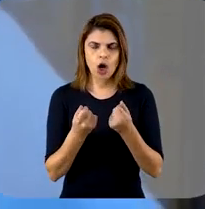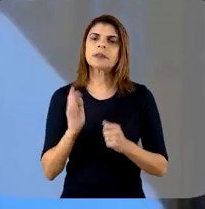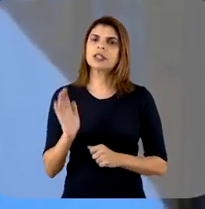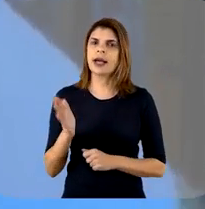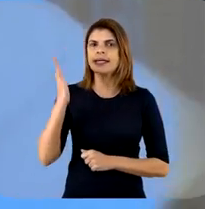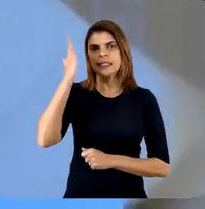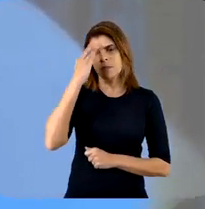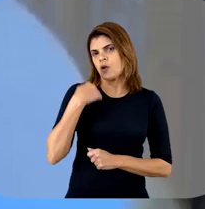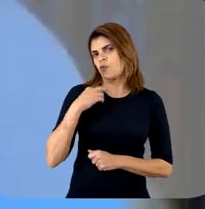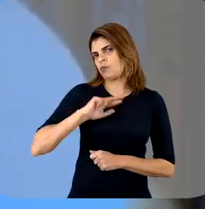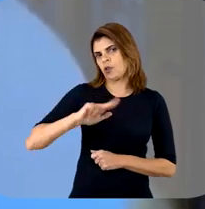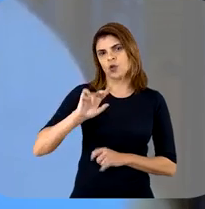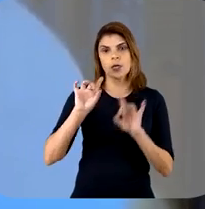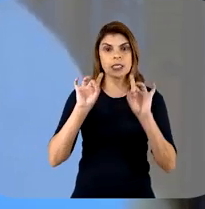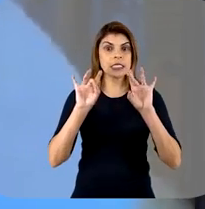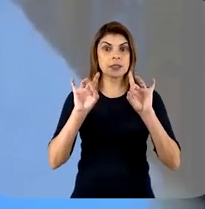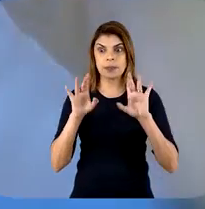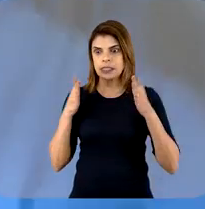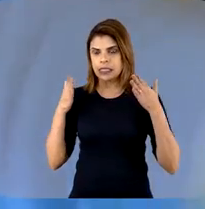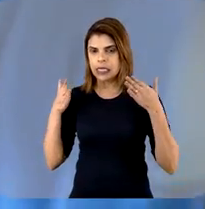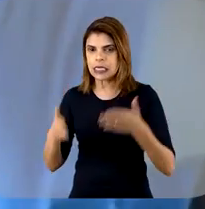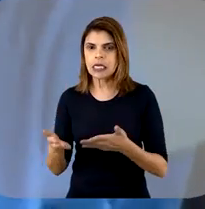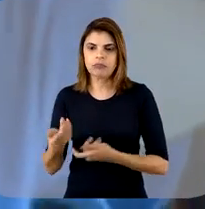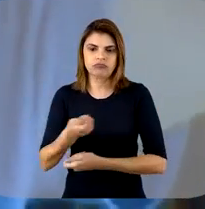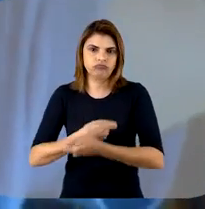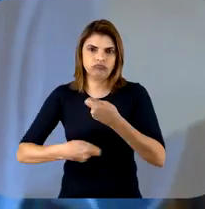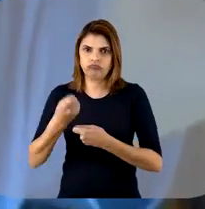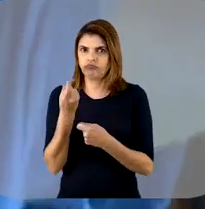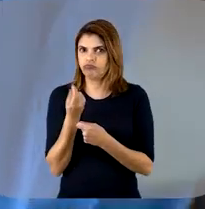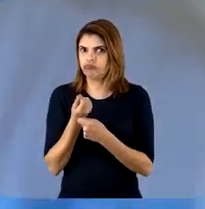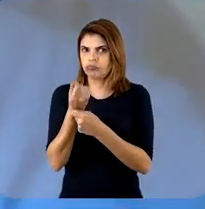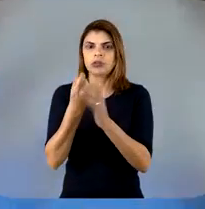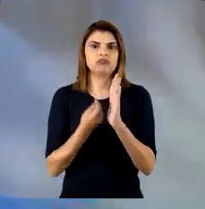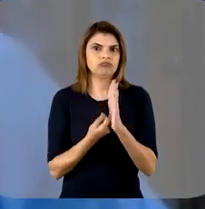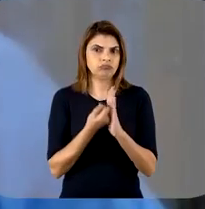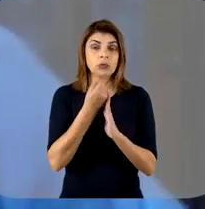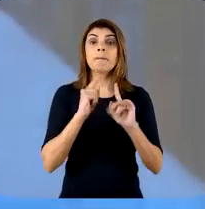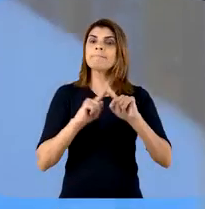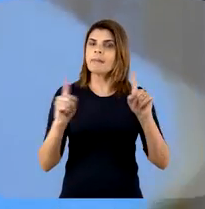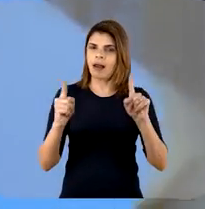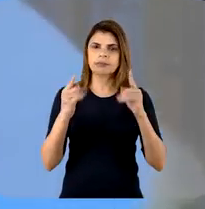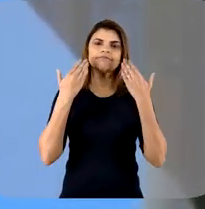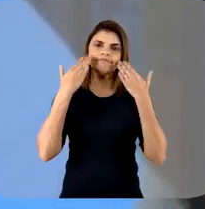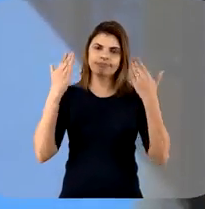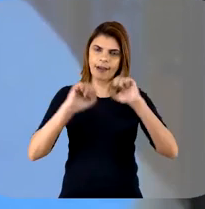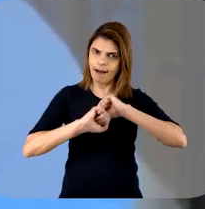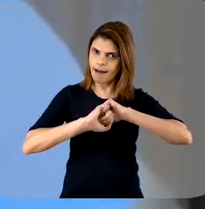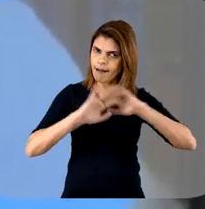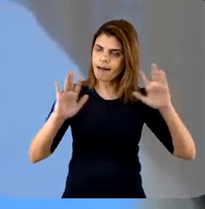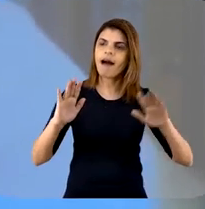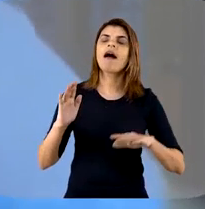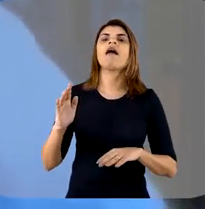eu não sou especialista no campo social, mas isso é muito claro, ela trouxe